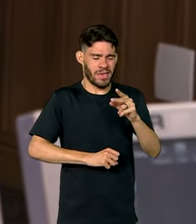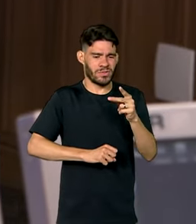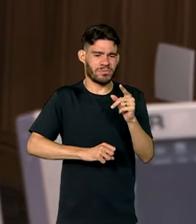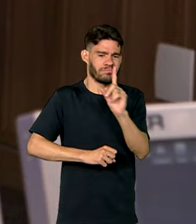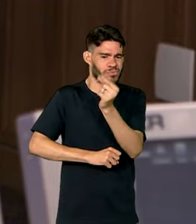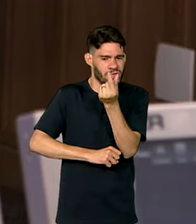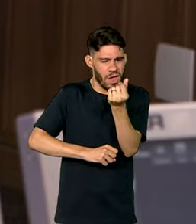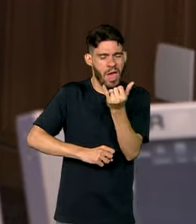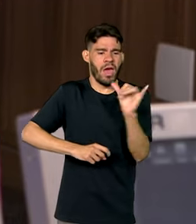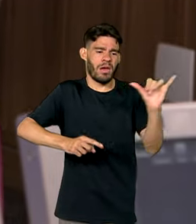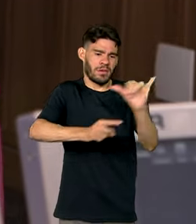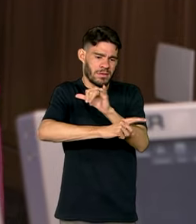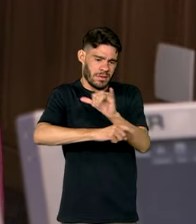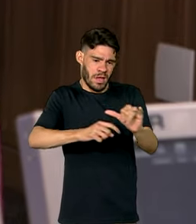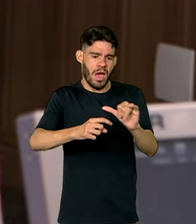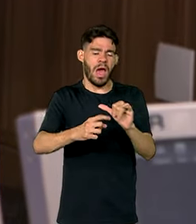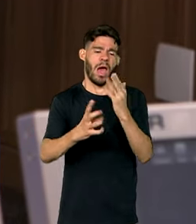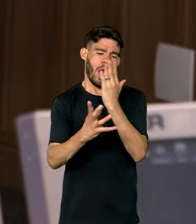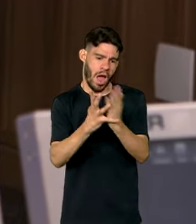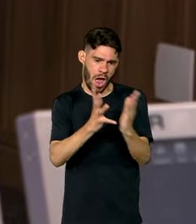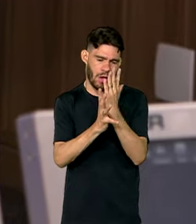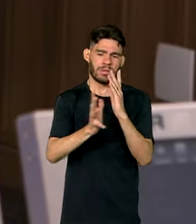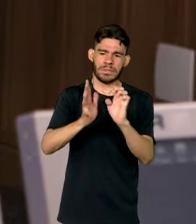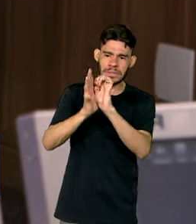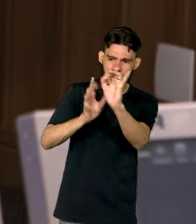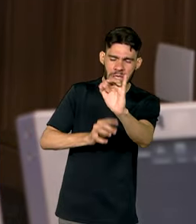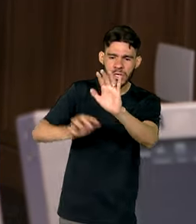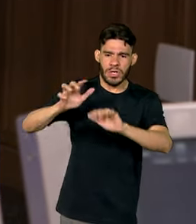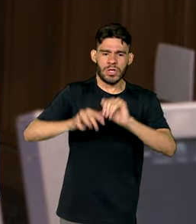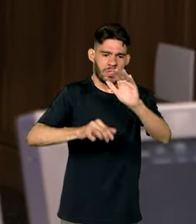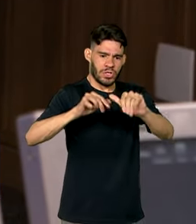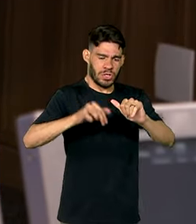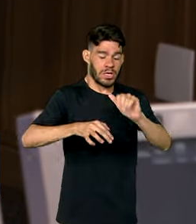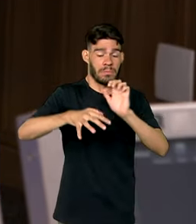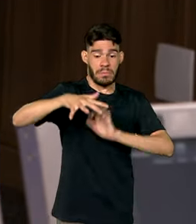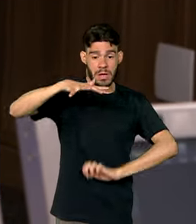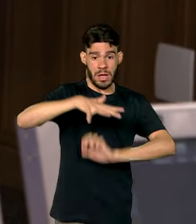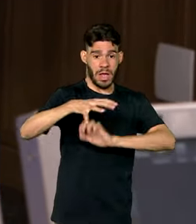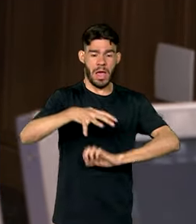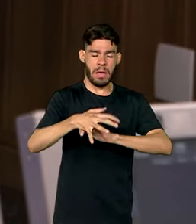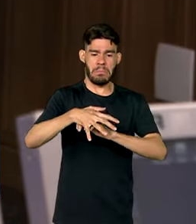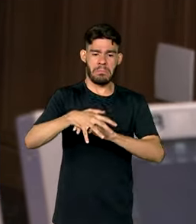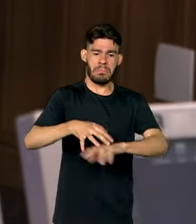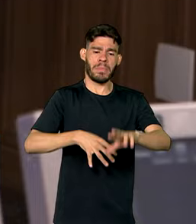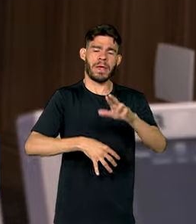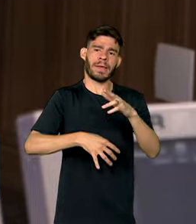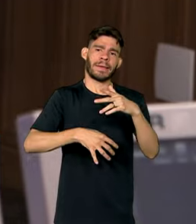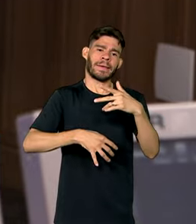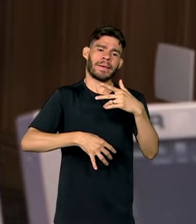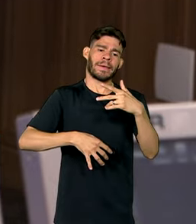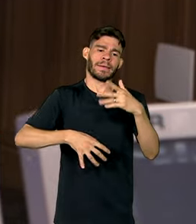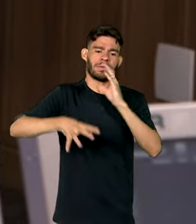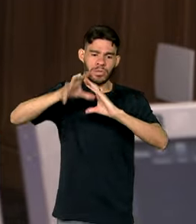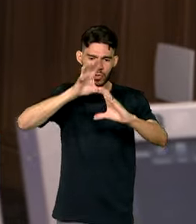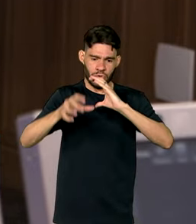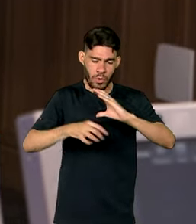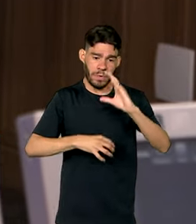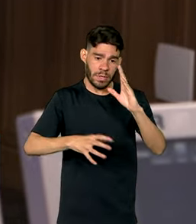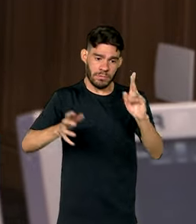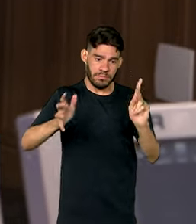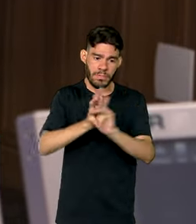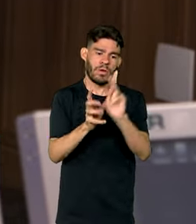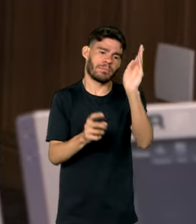estratégias que você lança um edital para chamamento para empresas né as concessionárias as operadoras de telecomunicações do